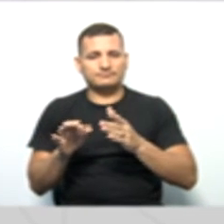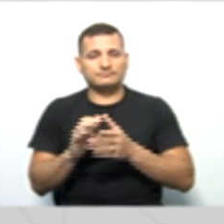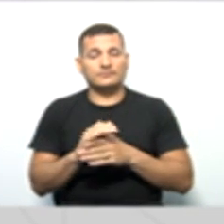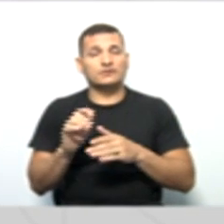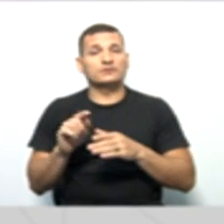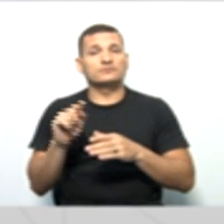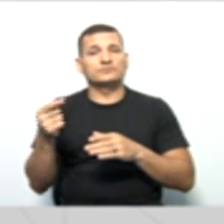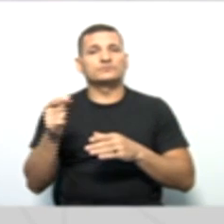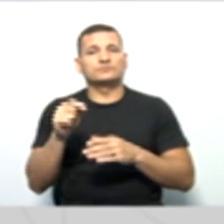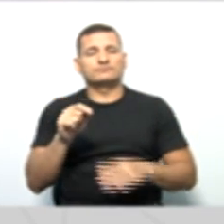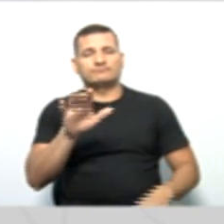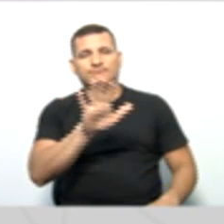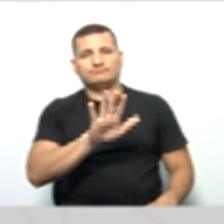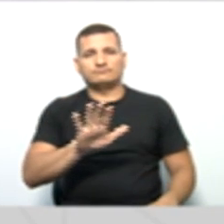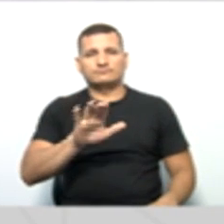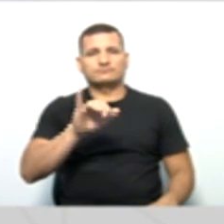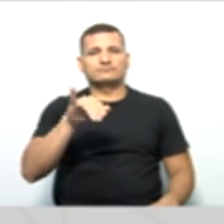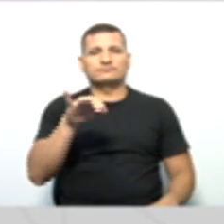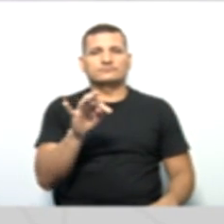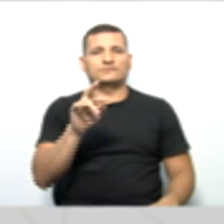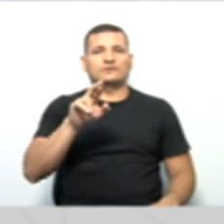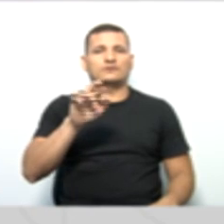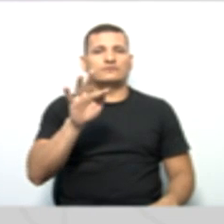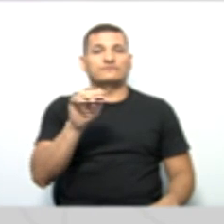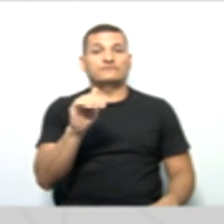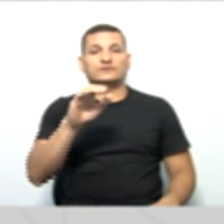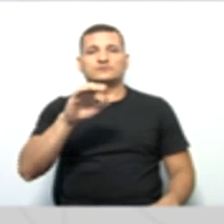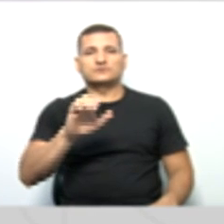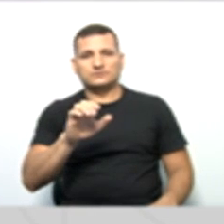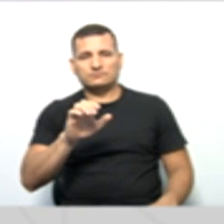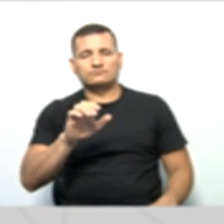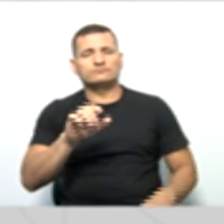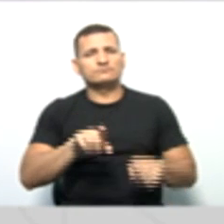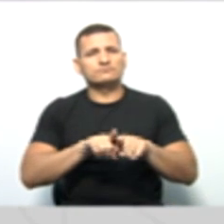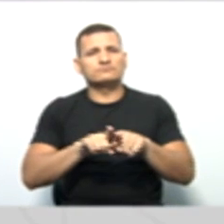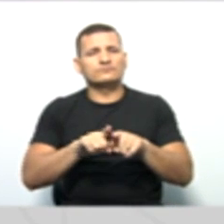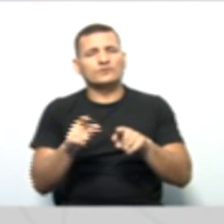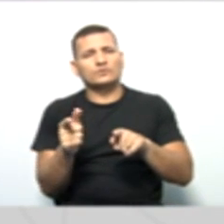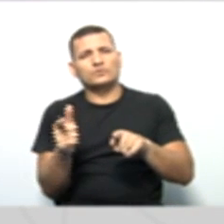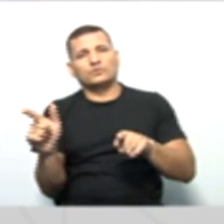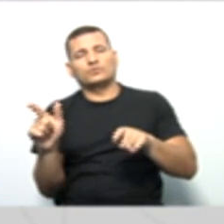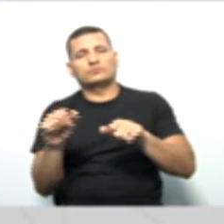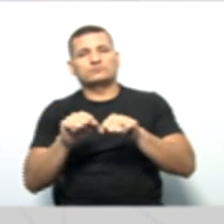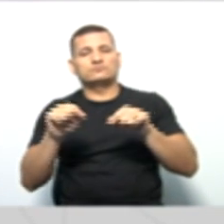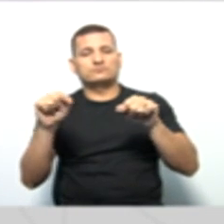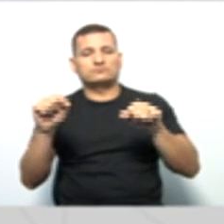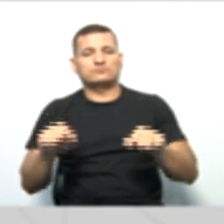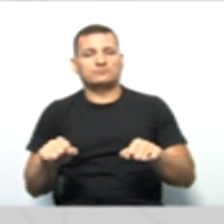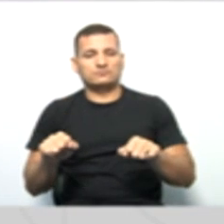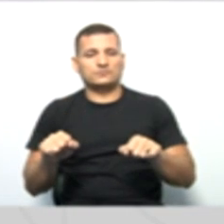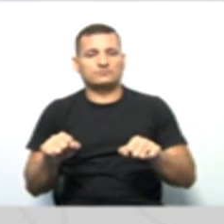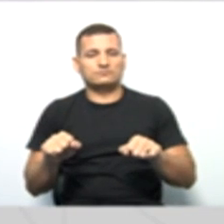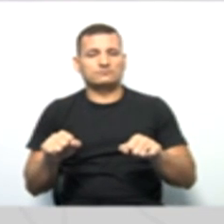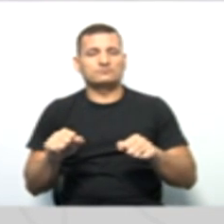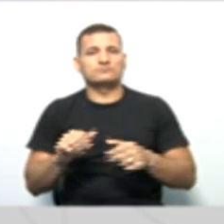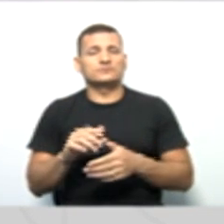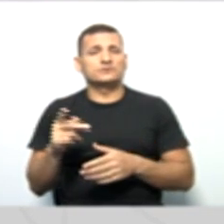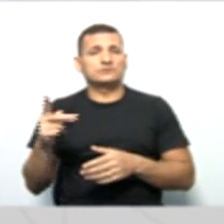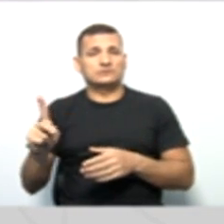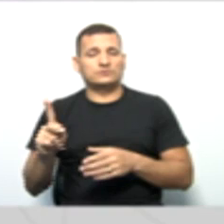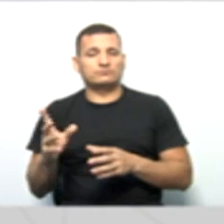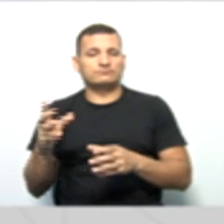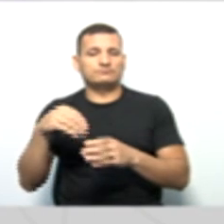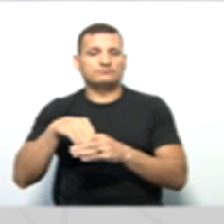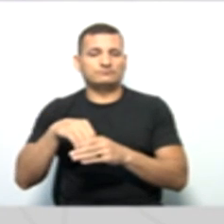que conectam o software a usuários finais e outros sistemas e dispositivos e a seus